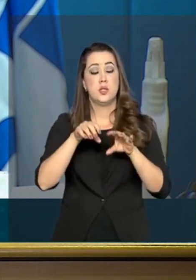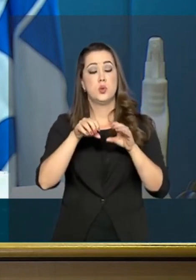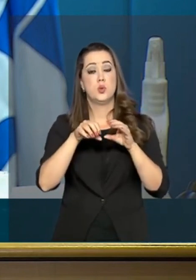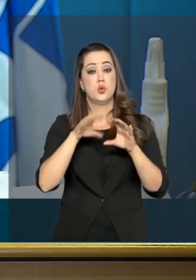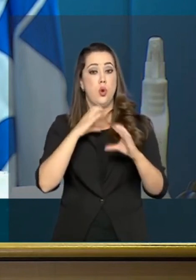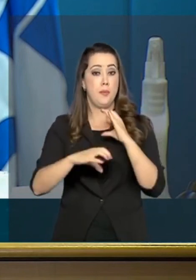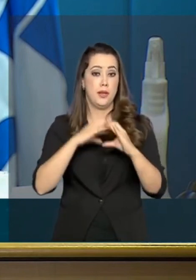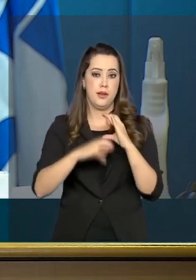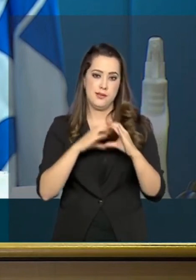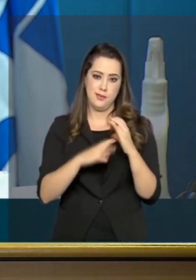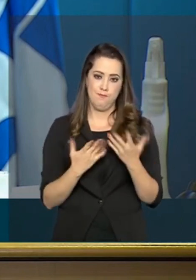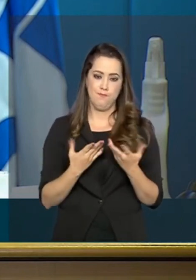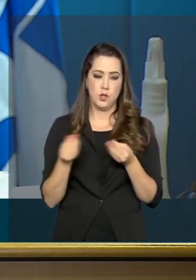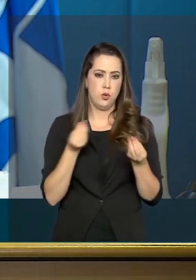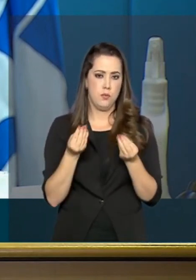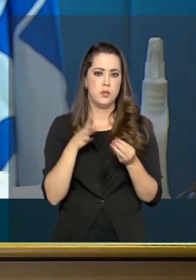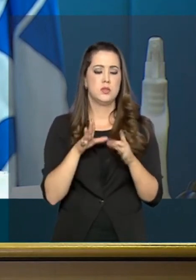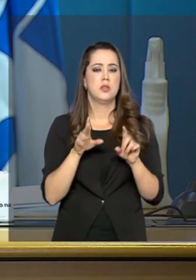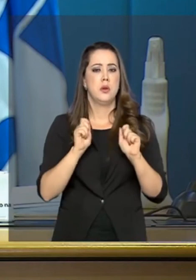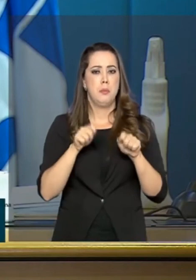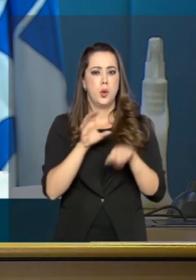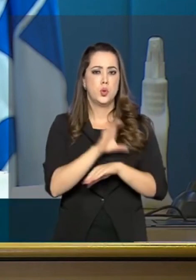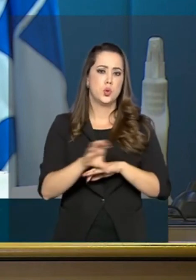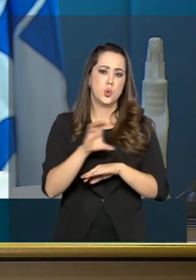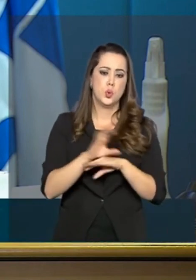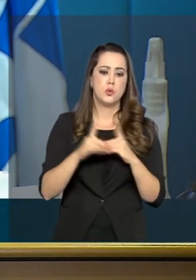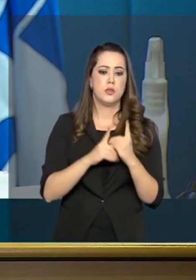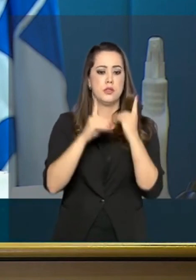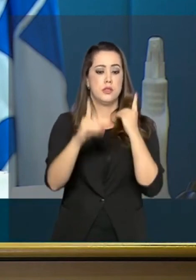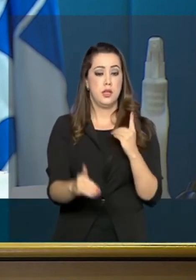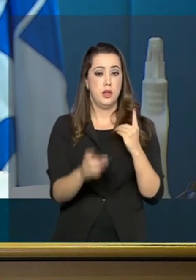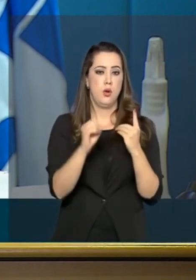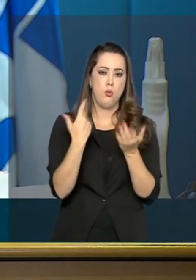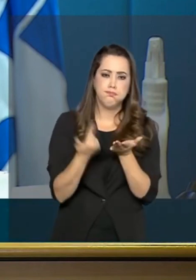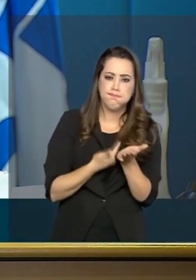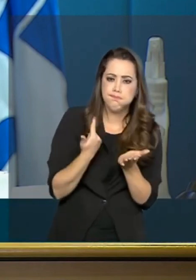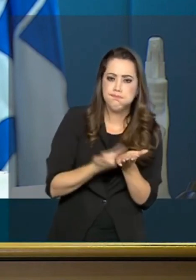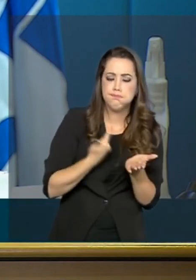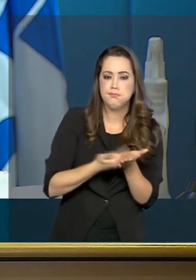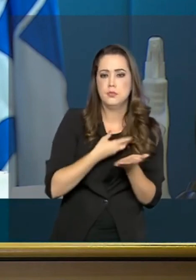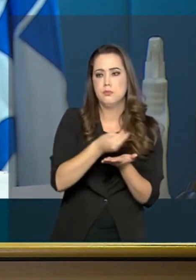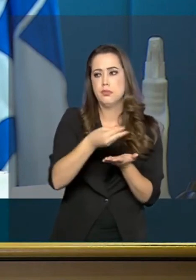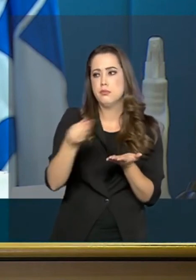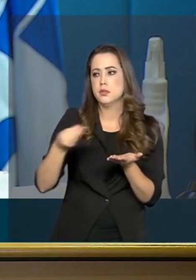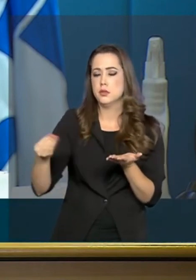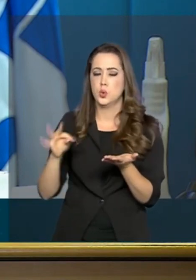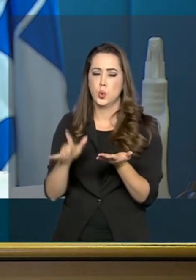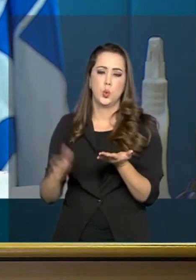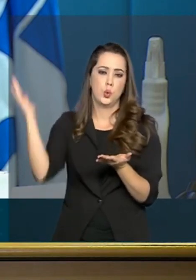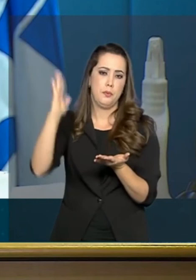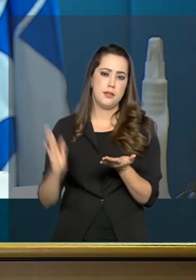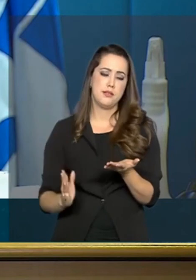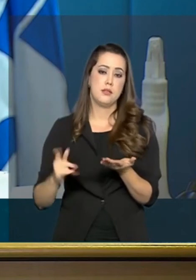área, que serão disponibilizadas em forma de cursos de EAD, de cartilhas que serão distribuídas em todo o território nacional